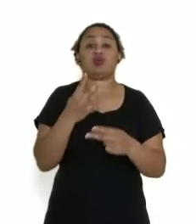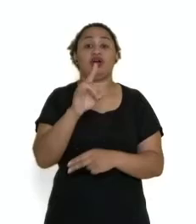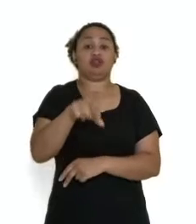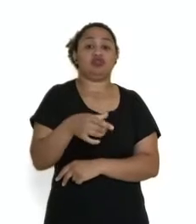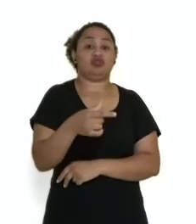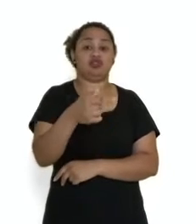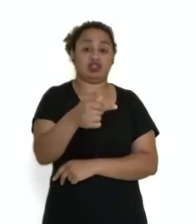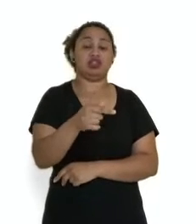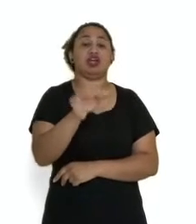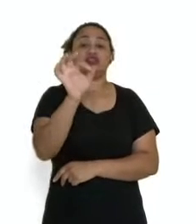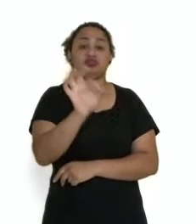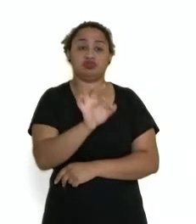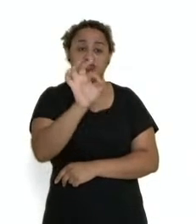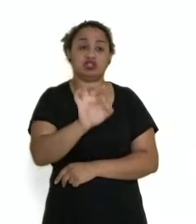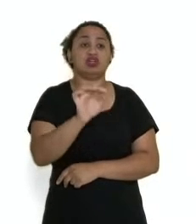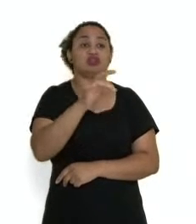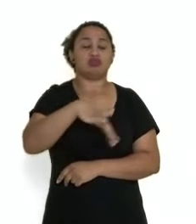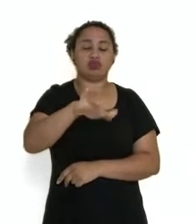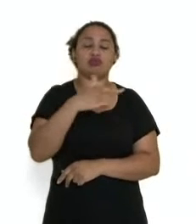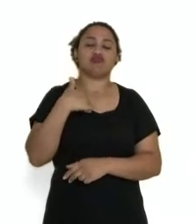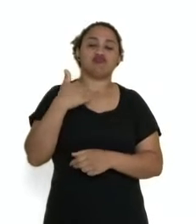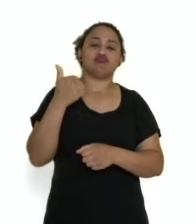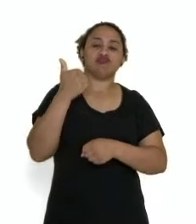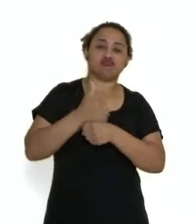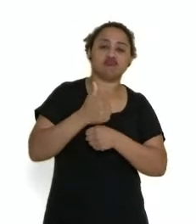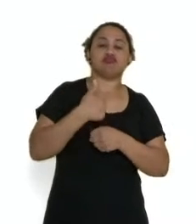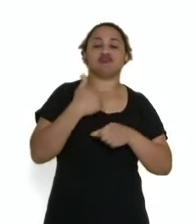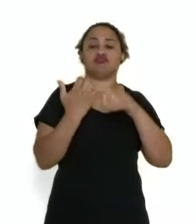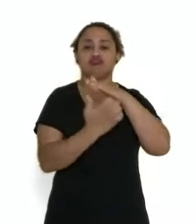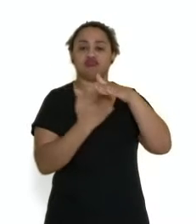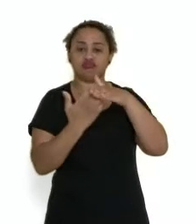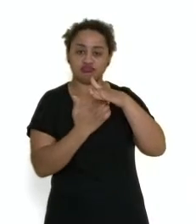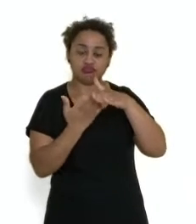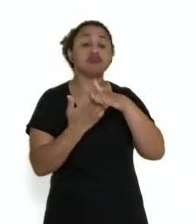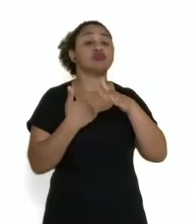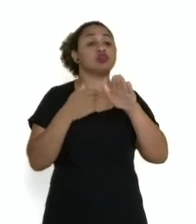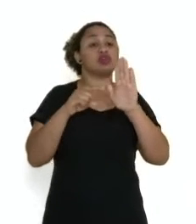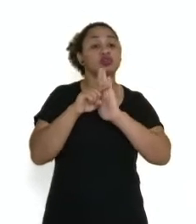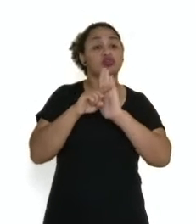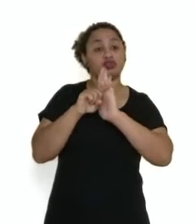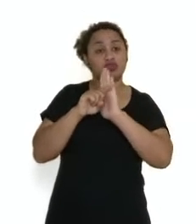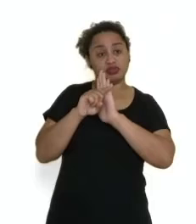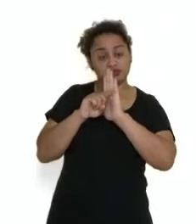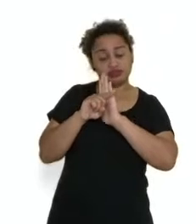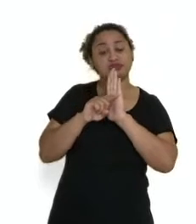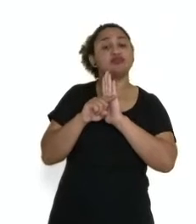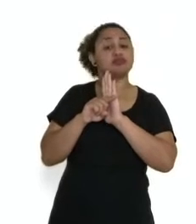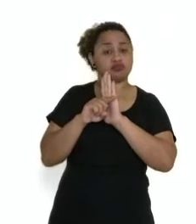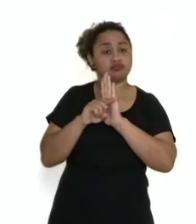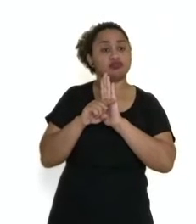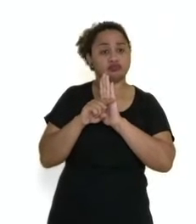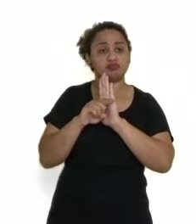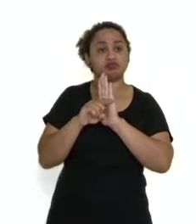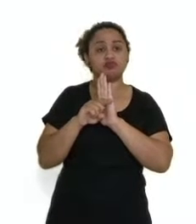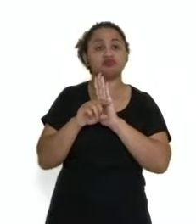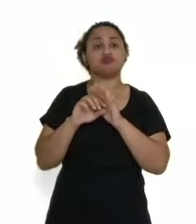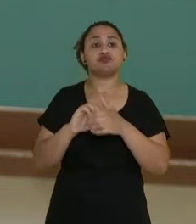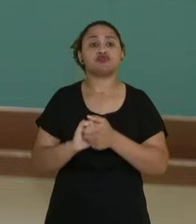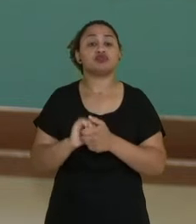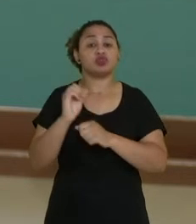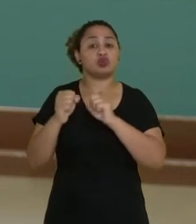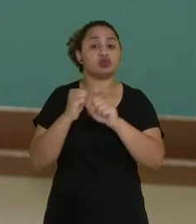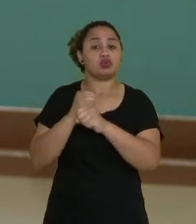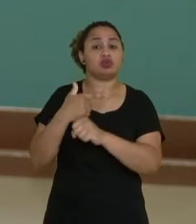4,7 do quadro de executivos nas empresas analisadas pelo estudo do Instituto Ethos